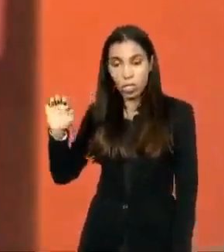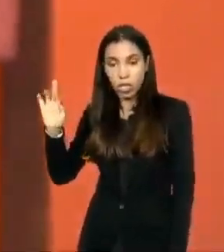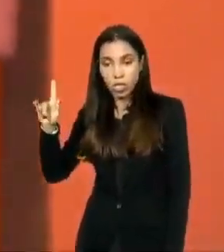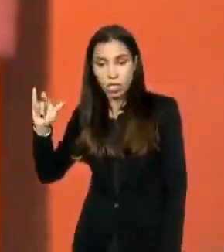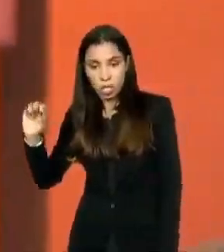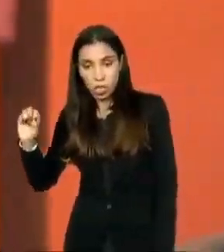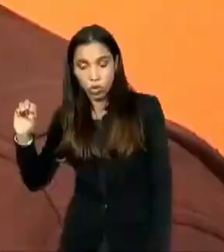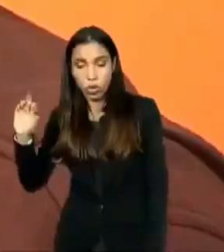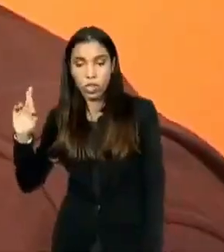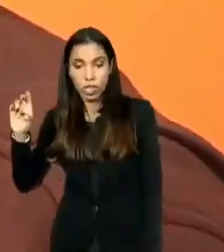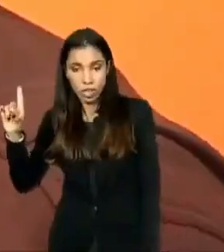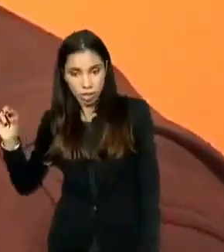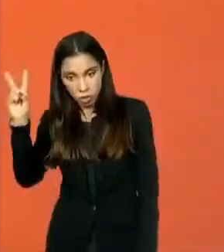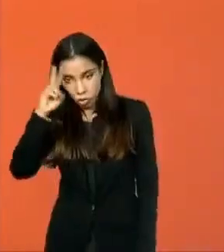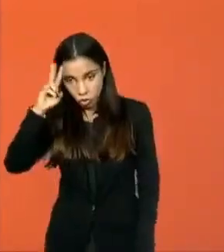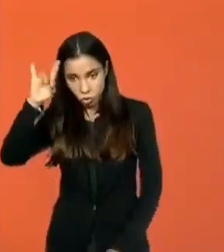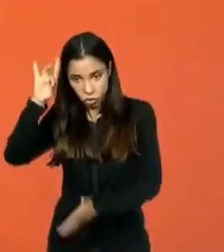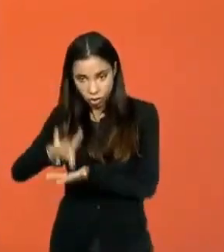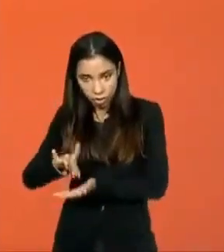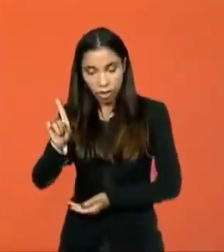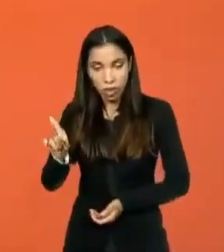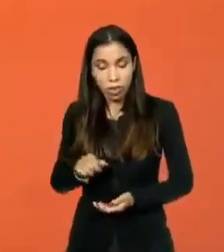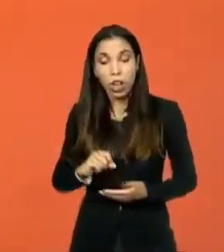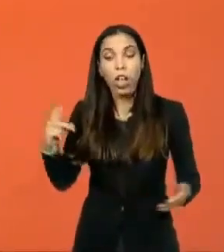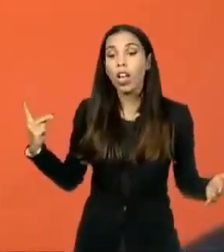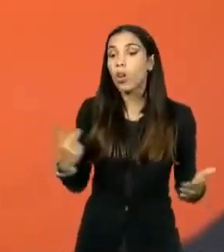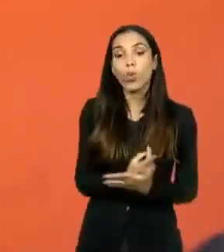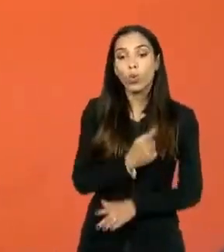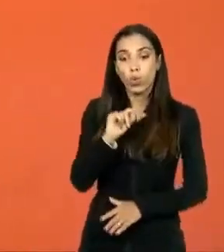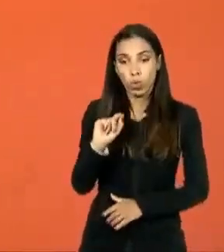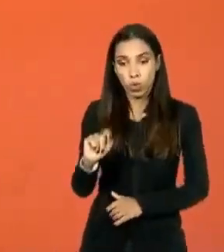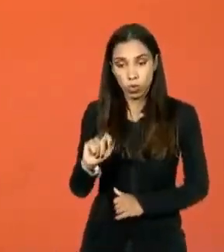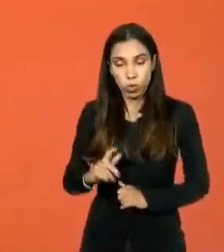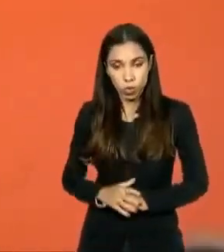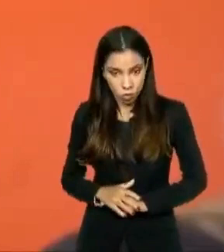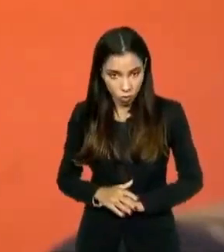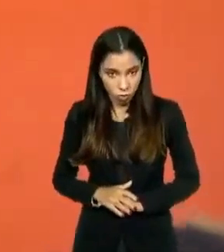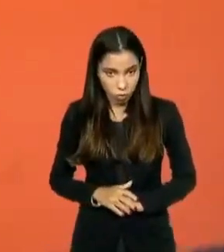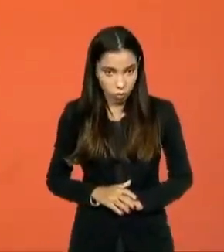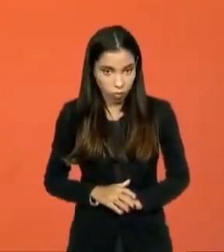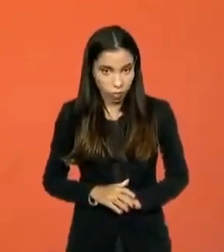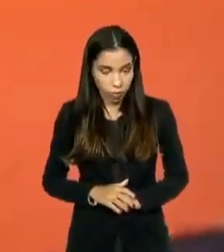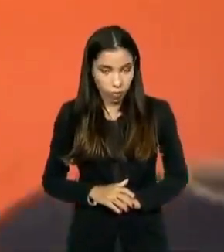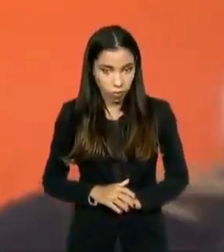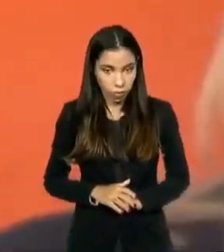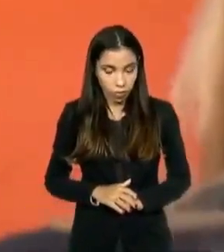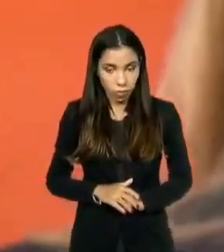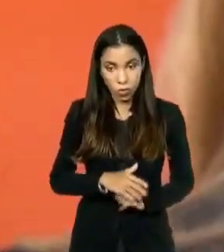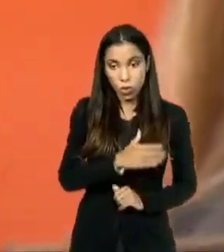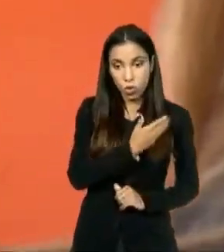trama da história real, né? Como a história real. O que aconteceu foi o seguinte, No governo Faria